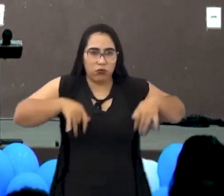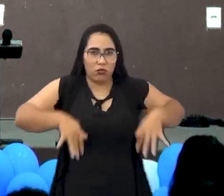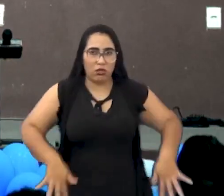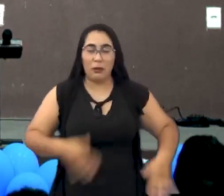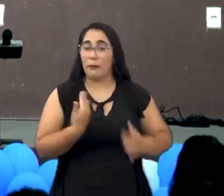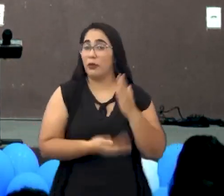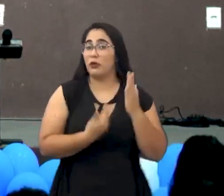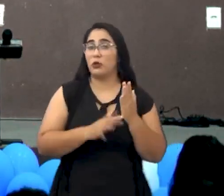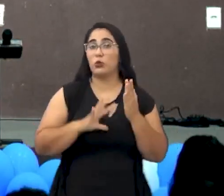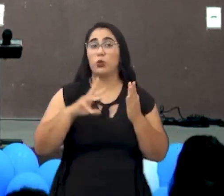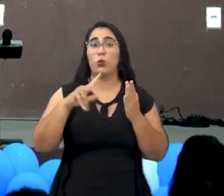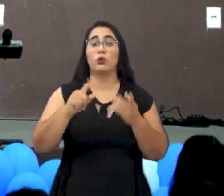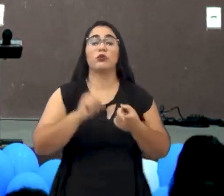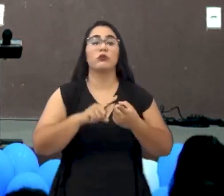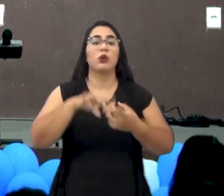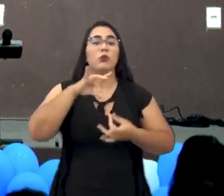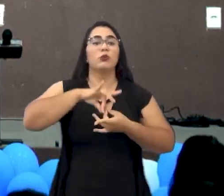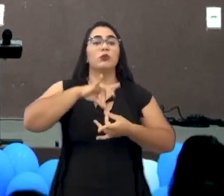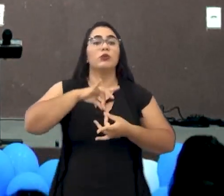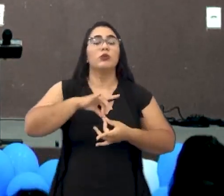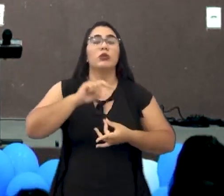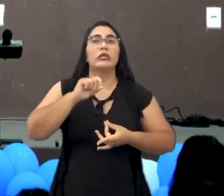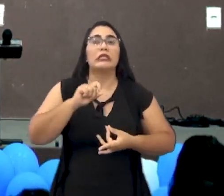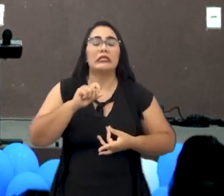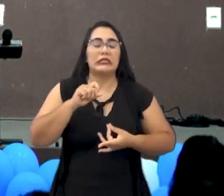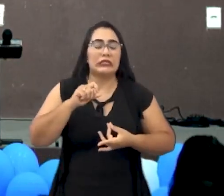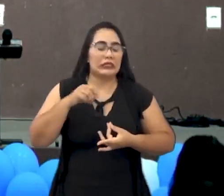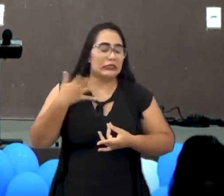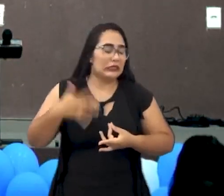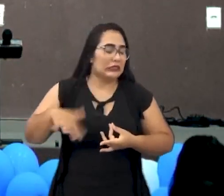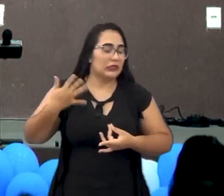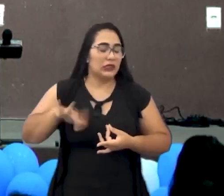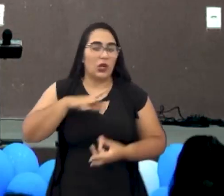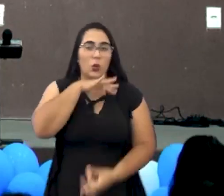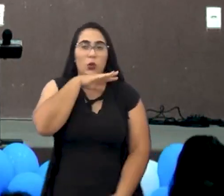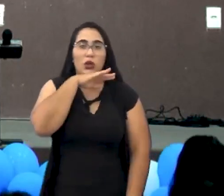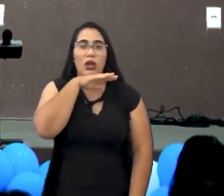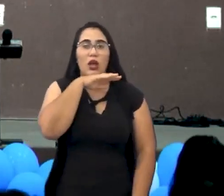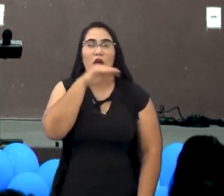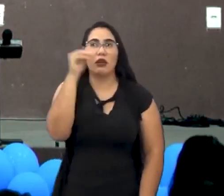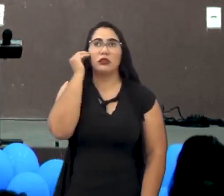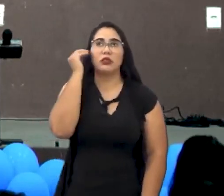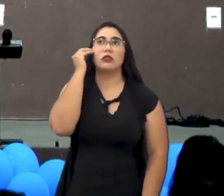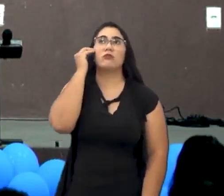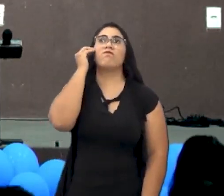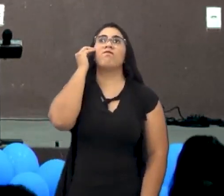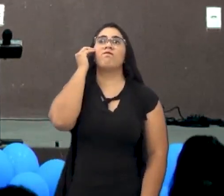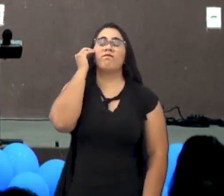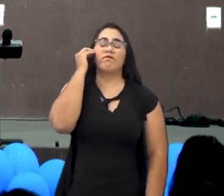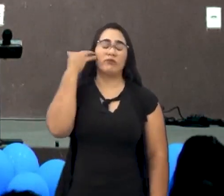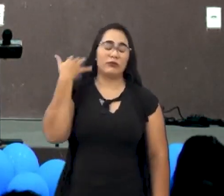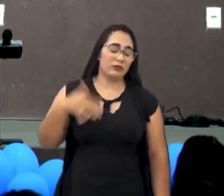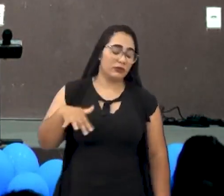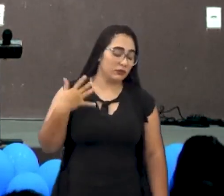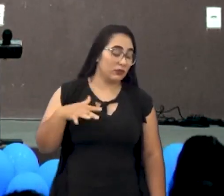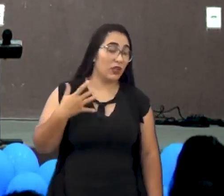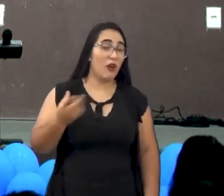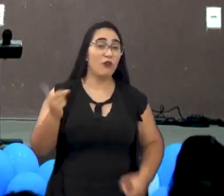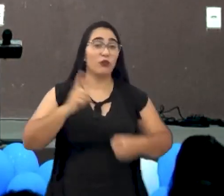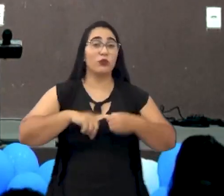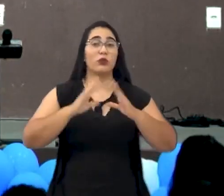poço espiritual e ele caiu em si naquela condição. E quando ele caiu em si, ele voltou para a casa do pai completamente